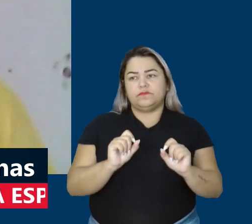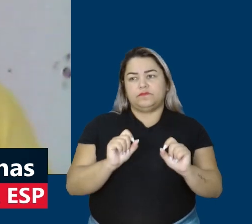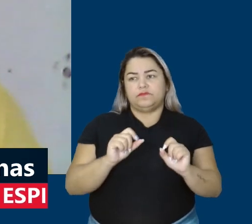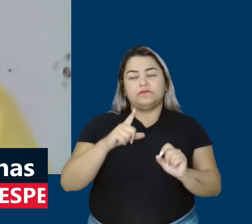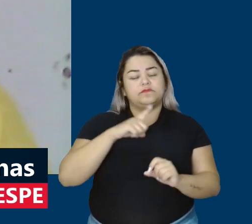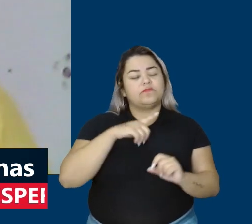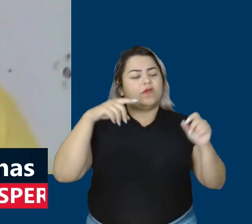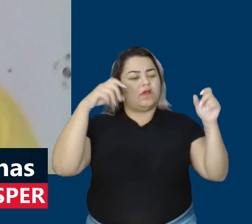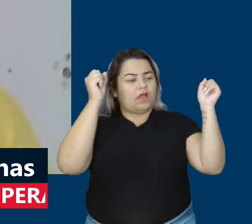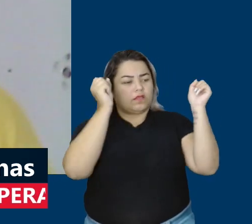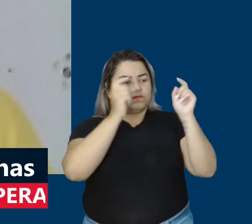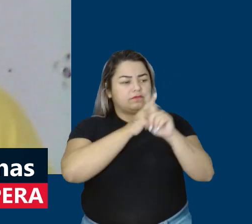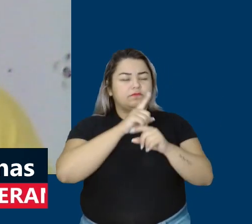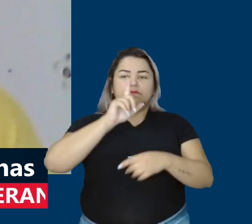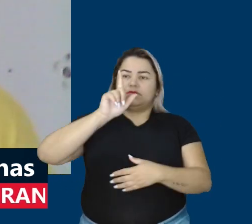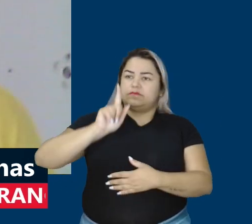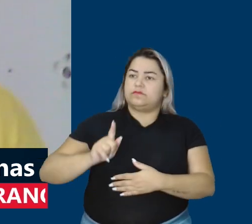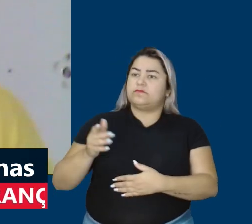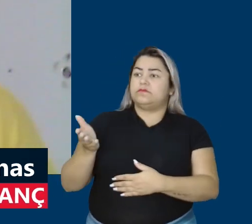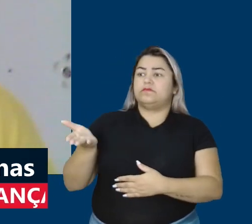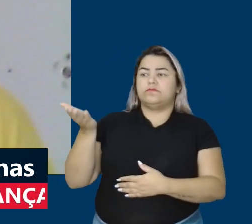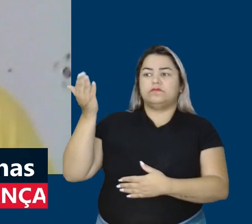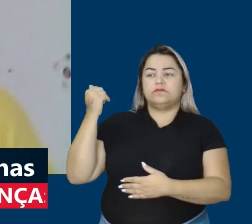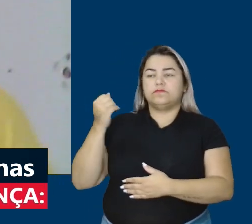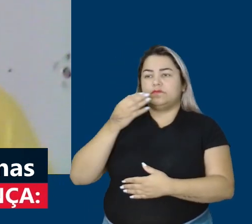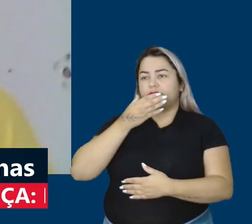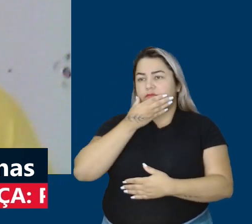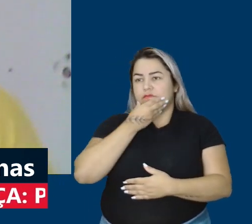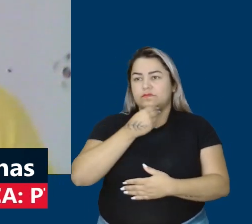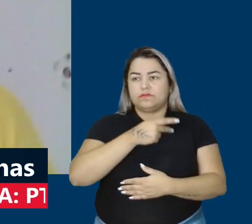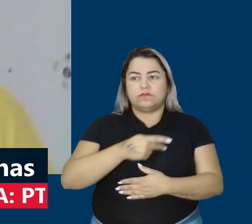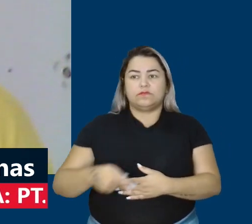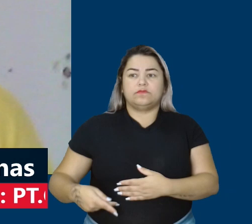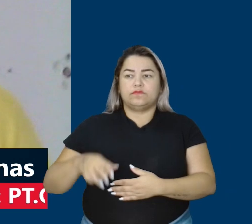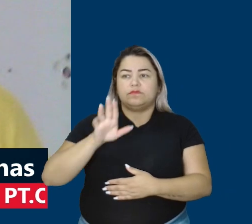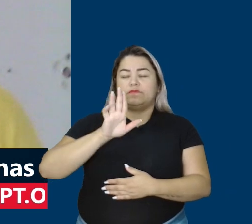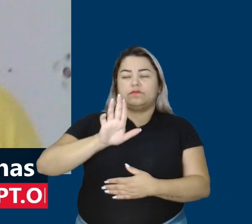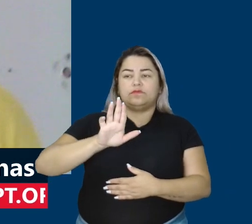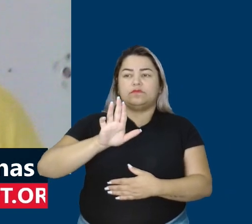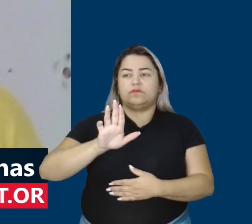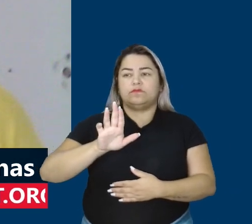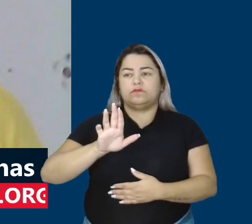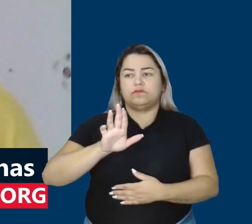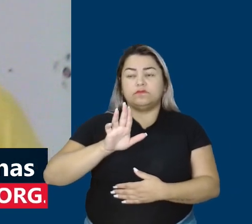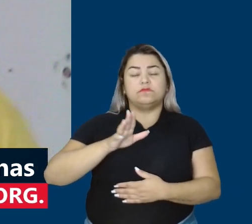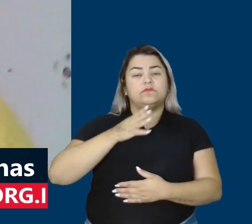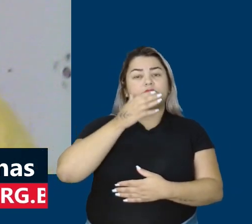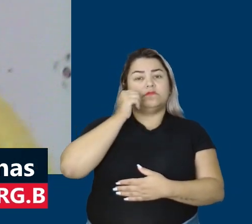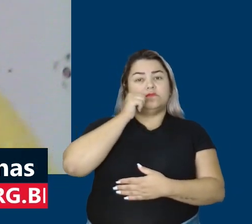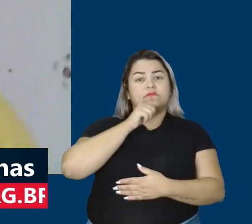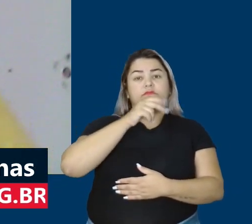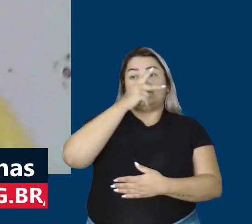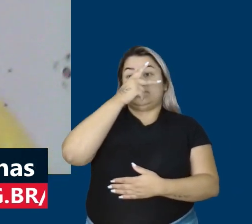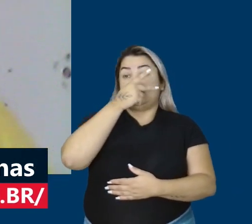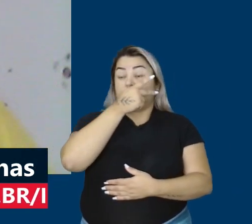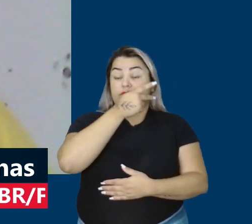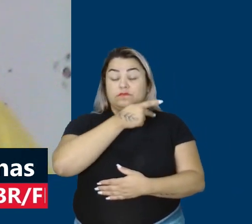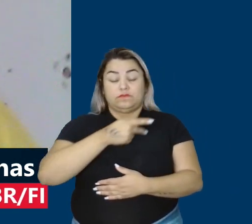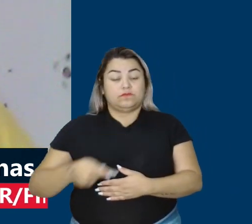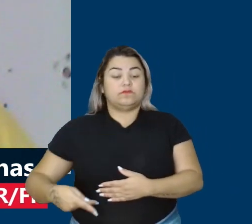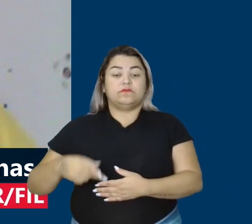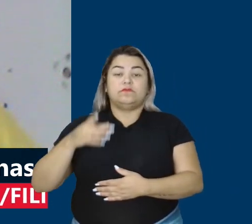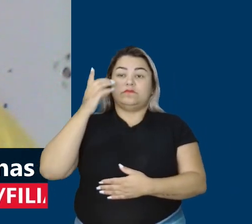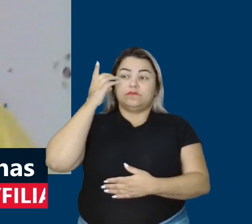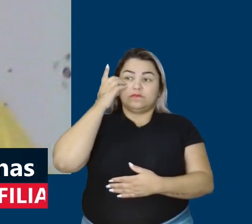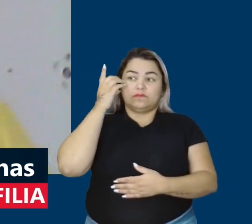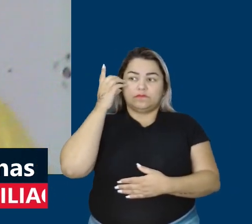muita dificuldade nas gestões anteriores do presidente Lula e da presidenta Dilma. Mas agora eu acho que